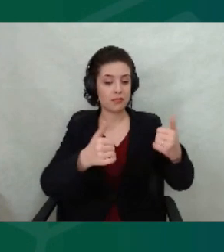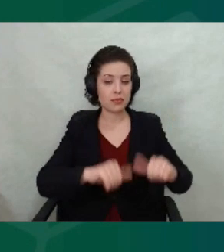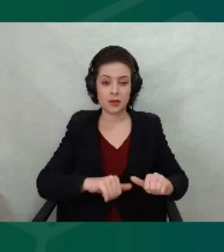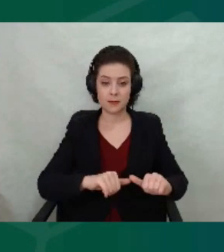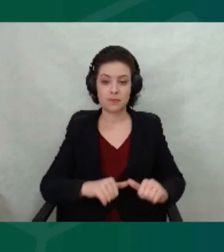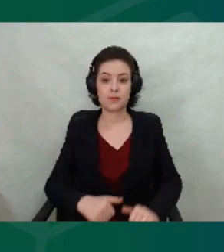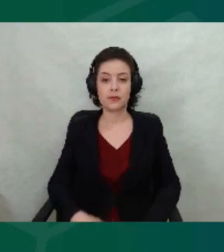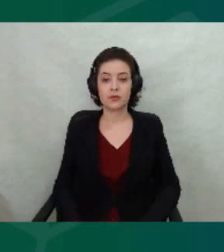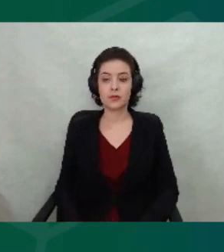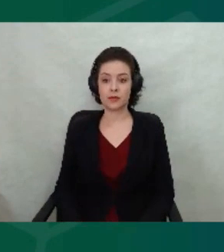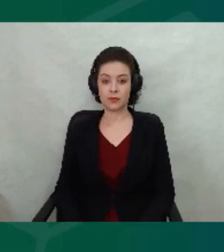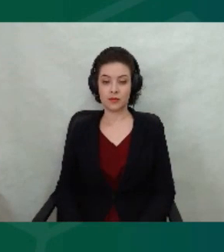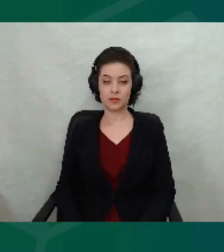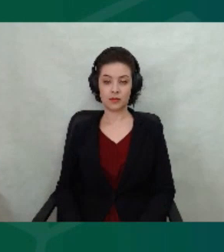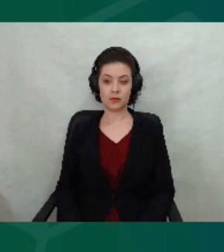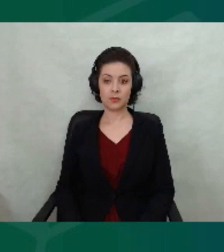próximo.